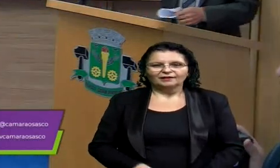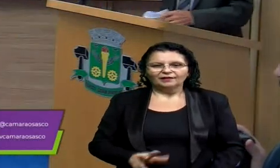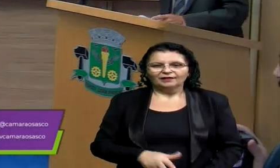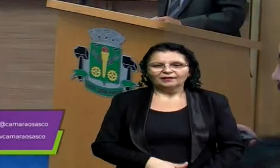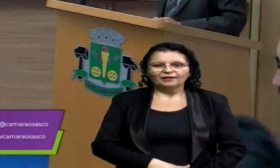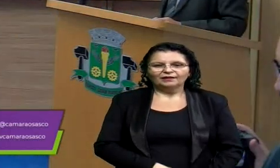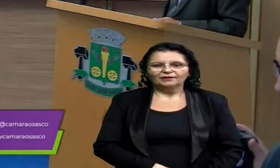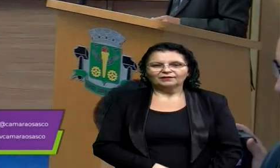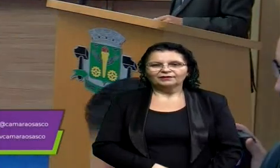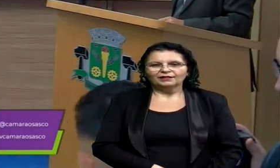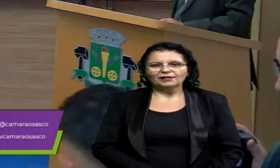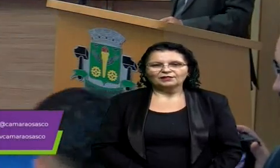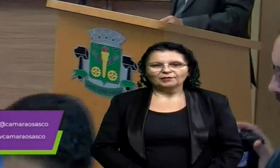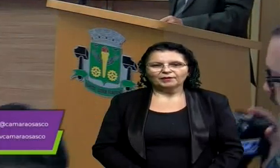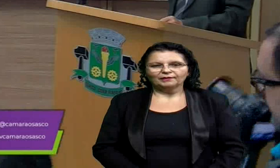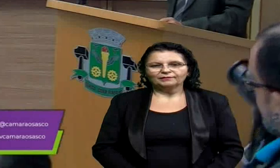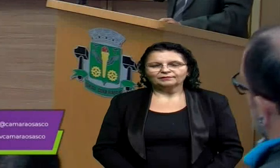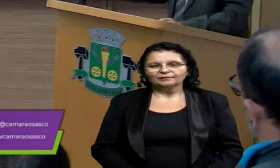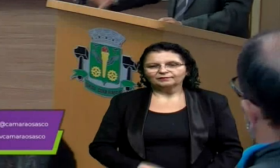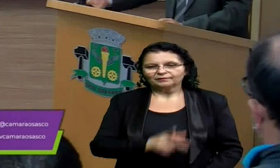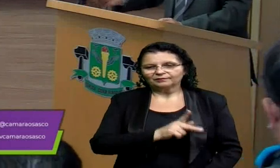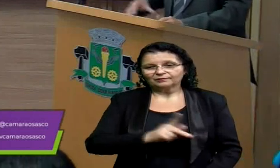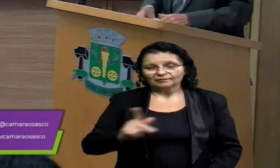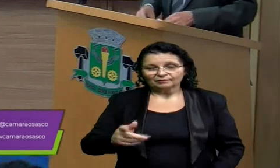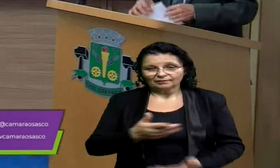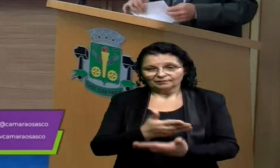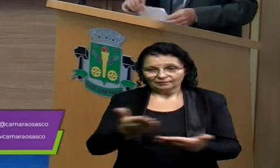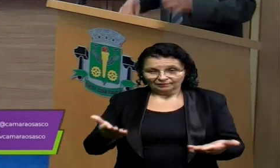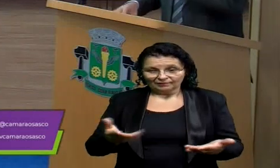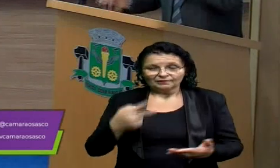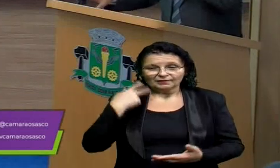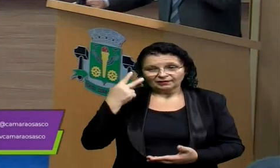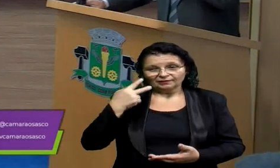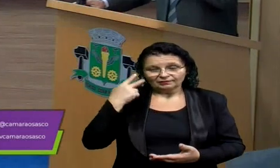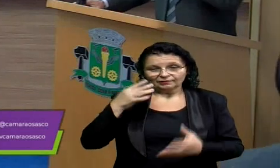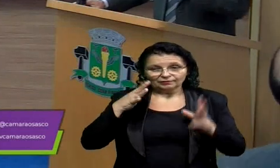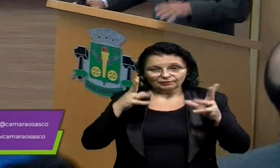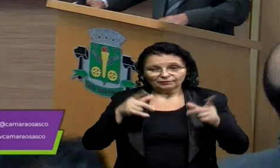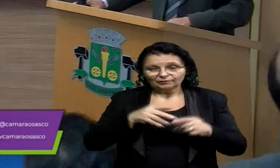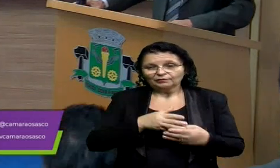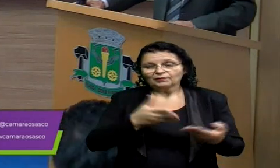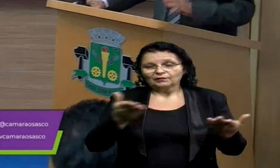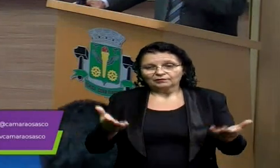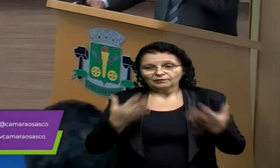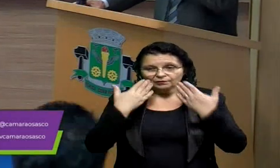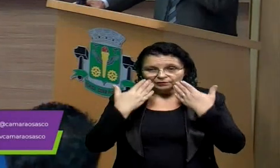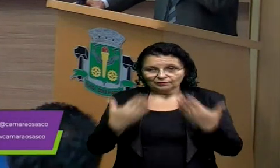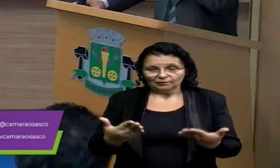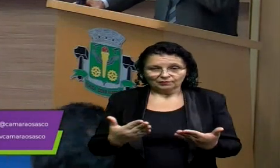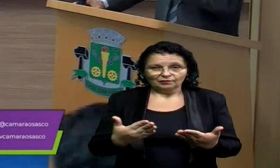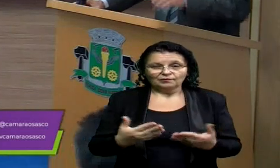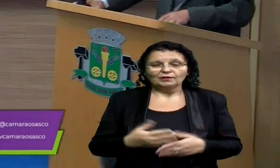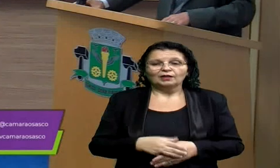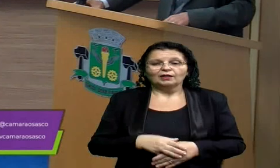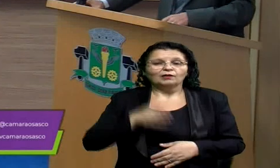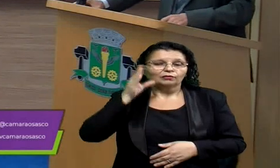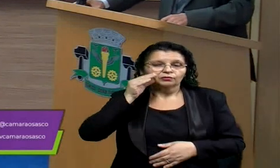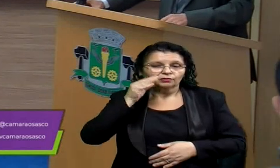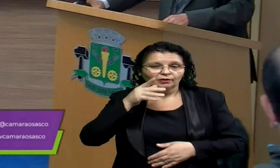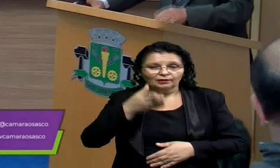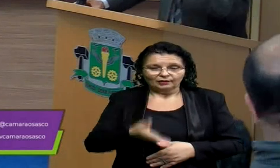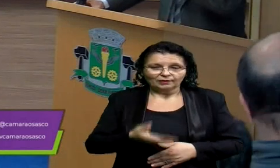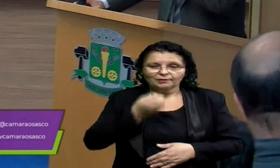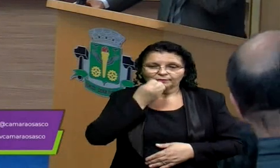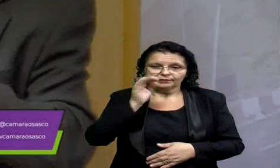minutos senhor presidente senhores vereadores vereadoras público presente a imprensa funcionários dessa casa boa